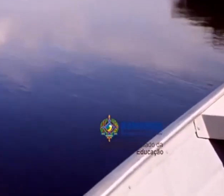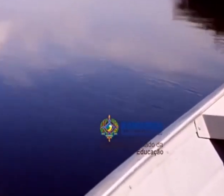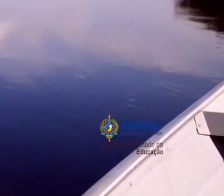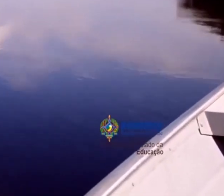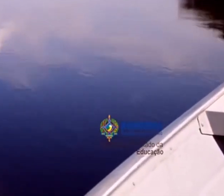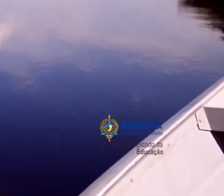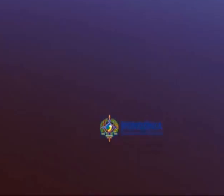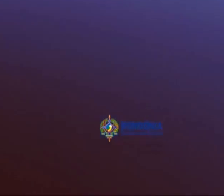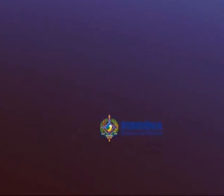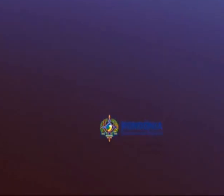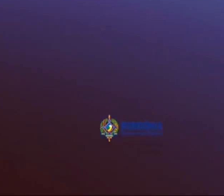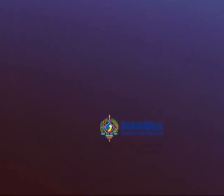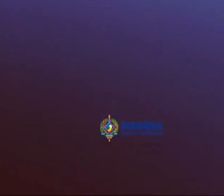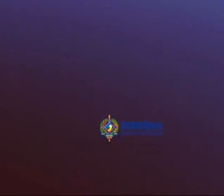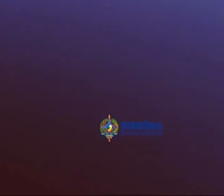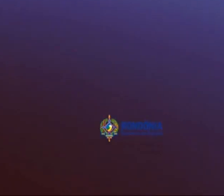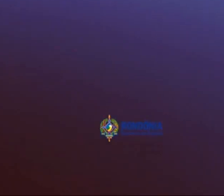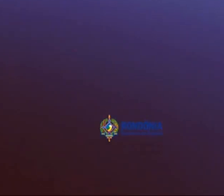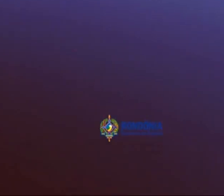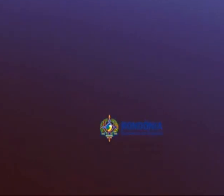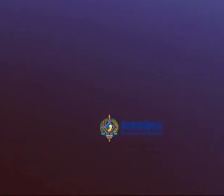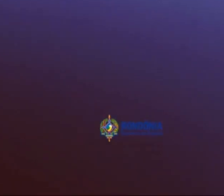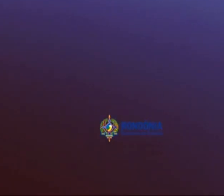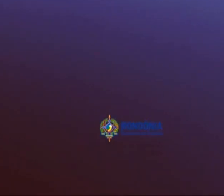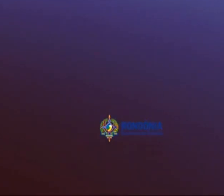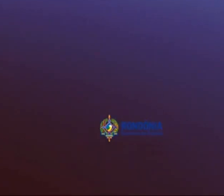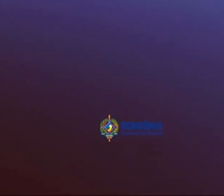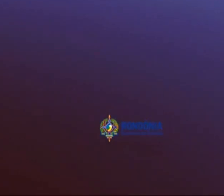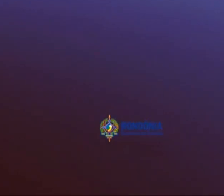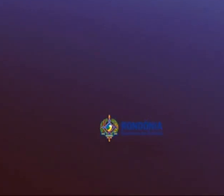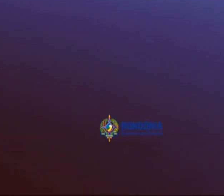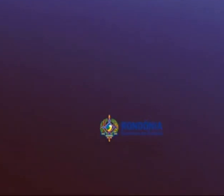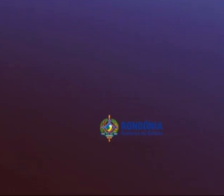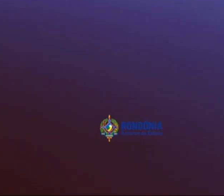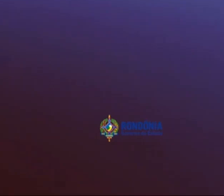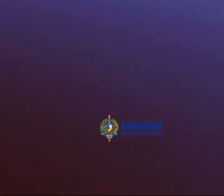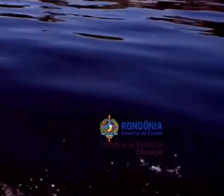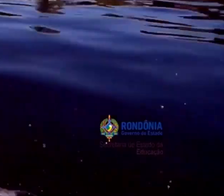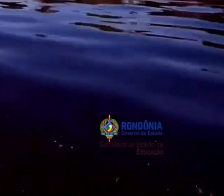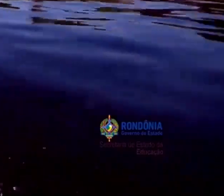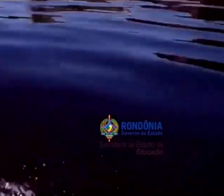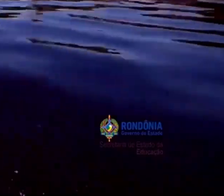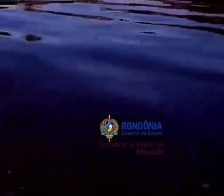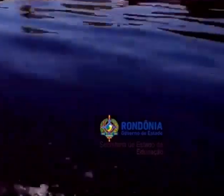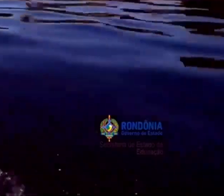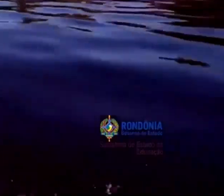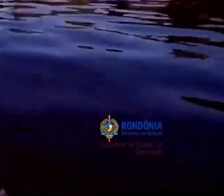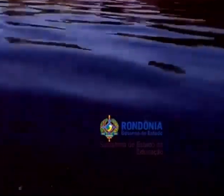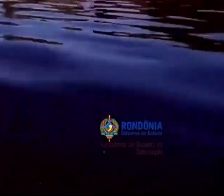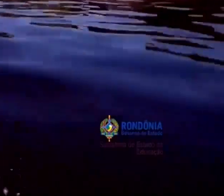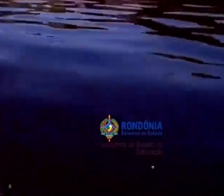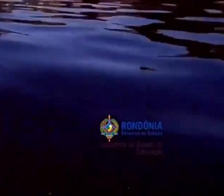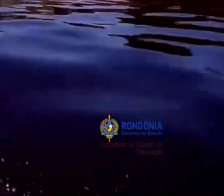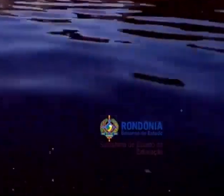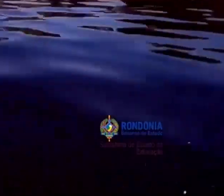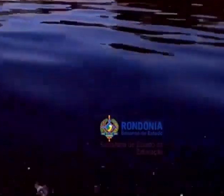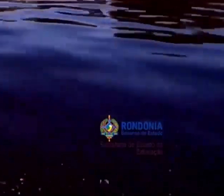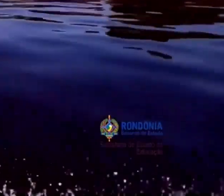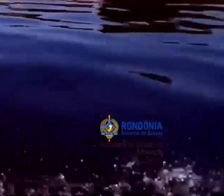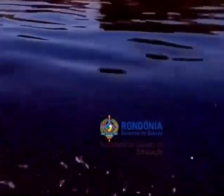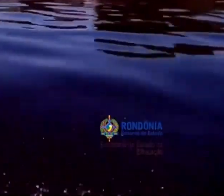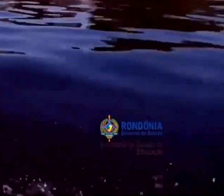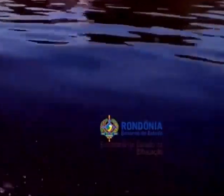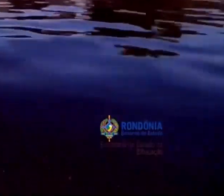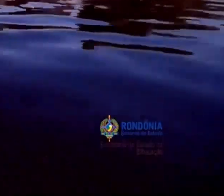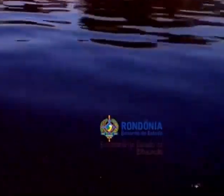bastante conhecidos, o primeiro por ser integrante da rota fluvial de abastecimento dos arraiais auríferos